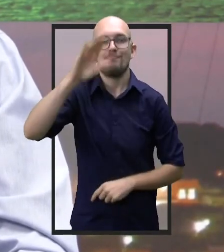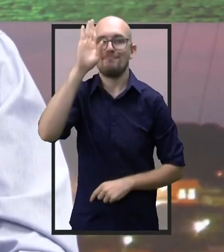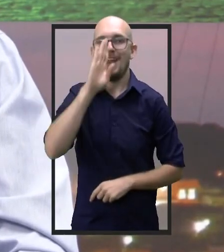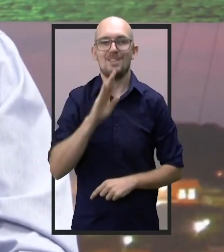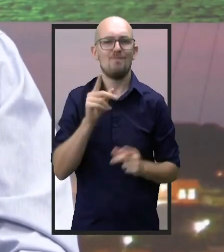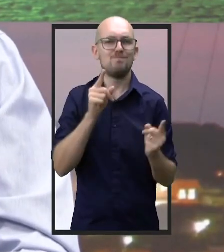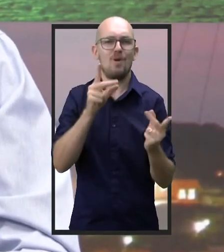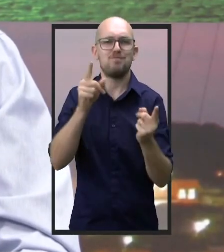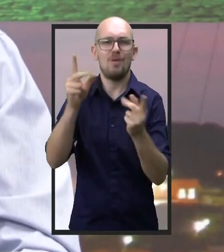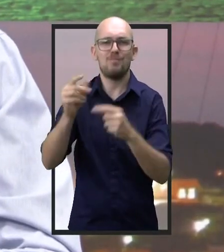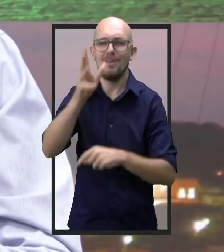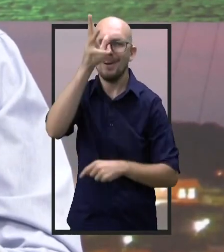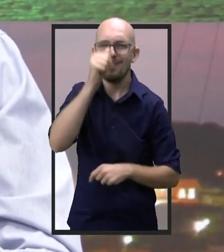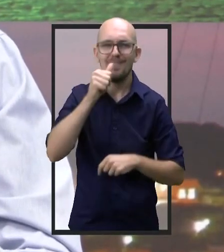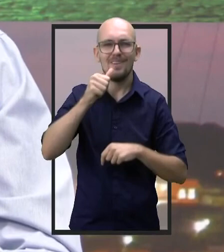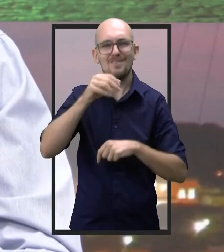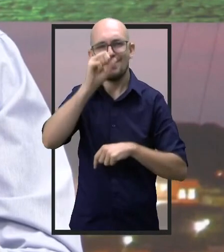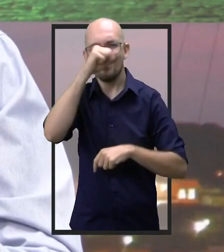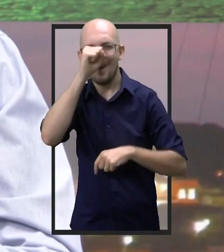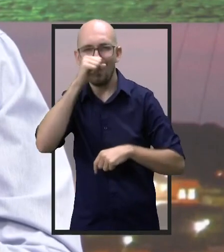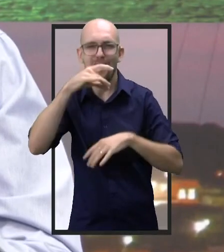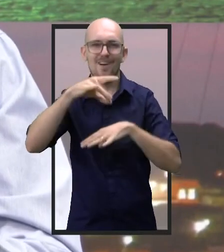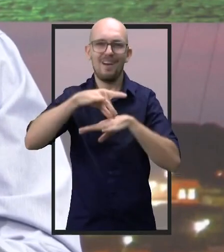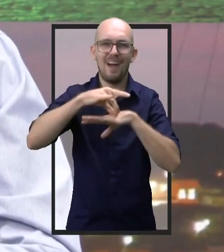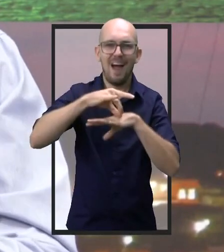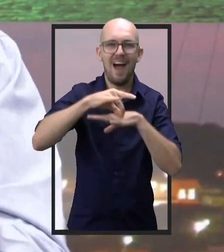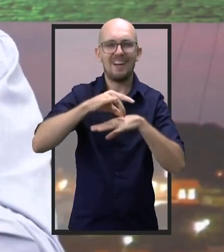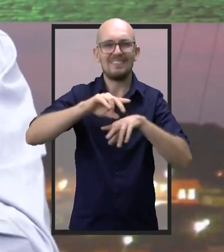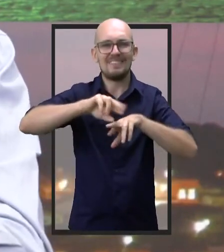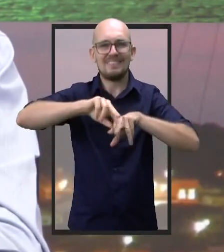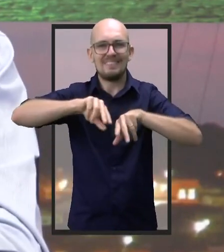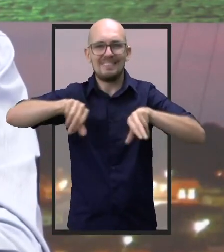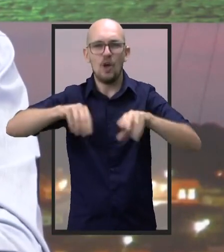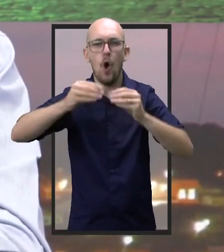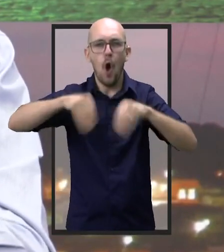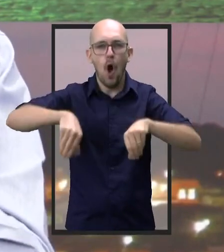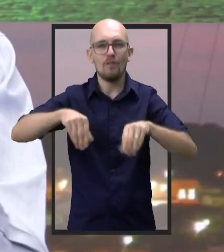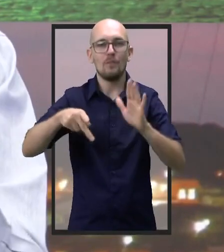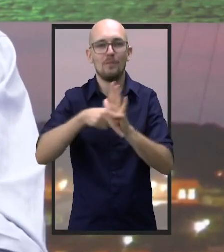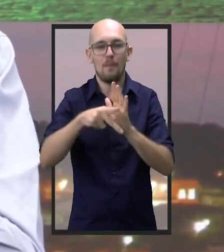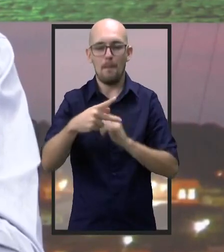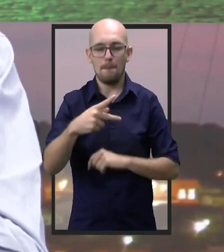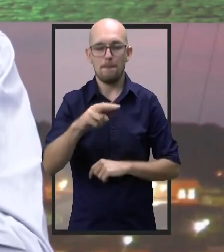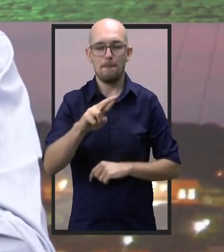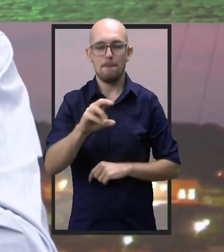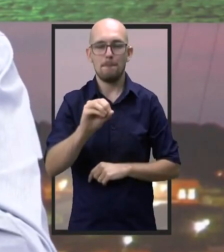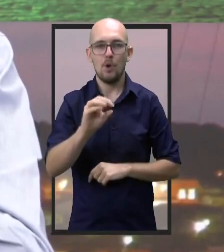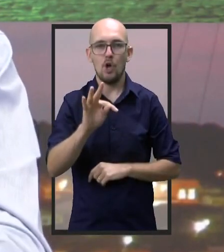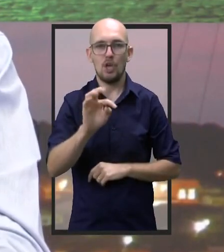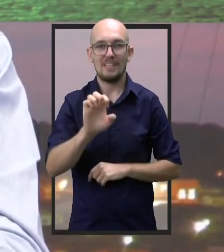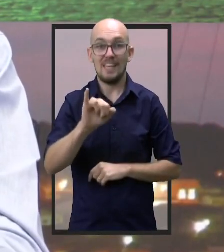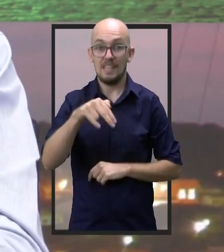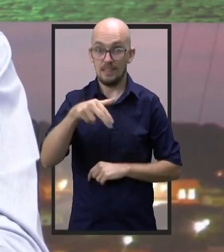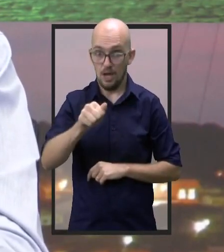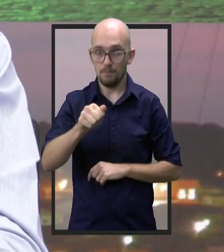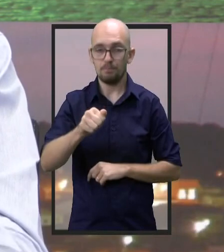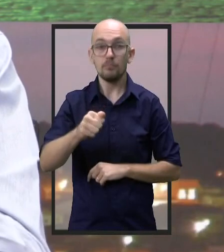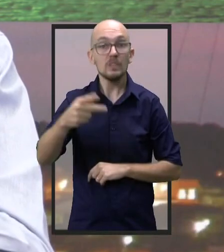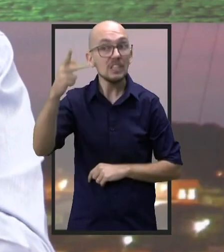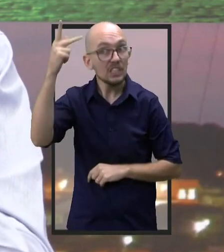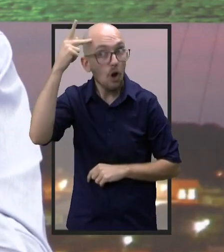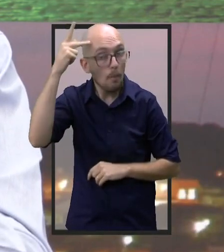pensarmos entre aves, suínos e bovinos, São Paulo 4º, Jaú está entre os